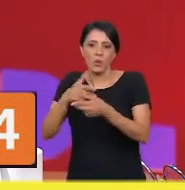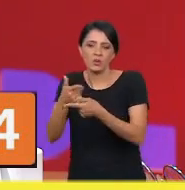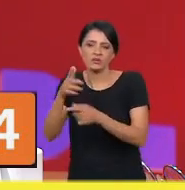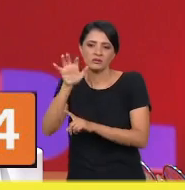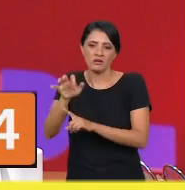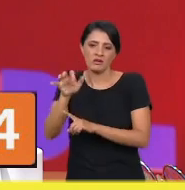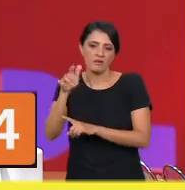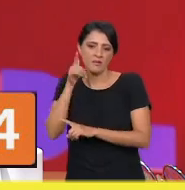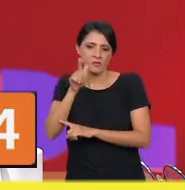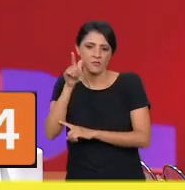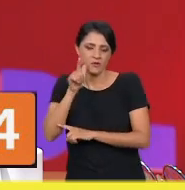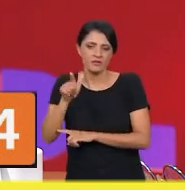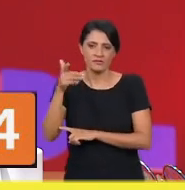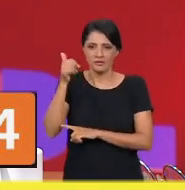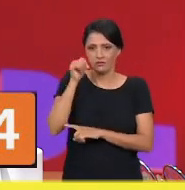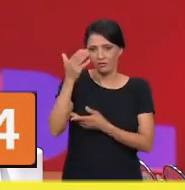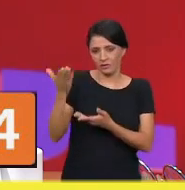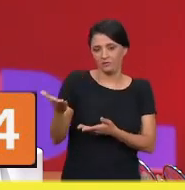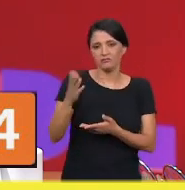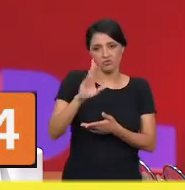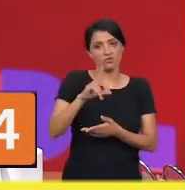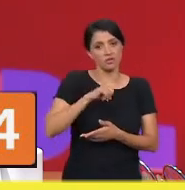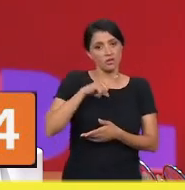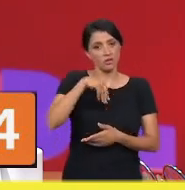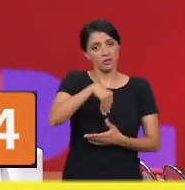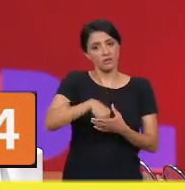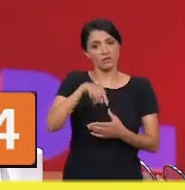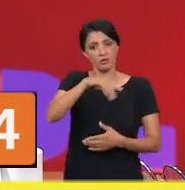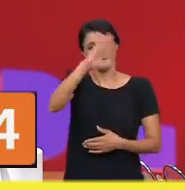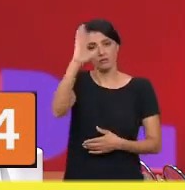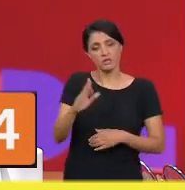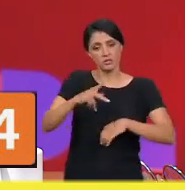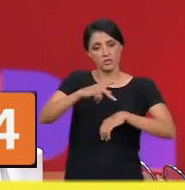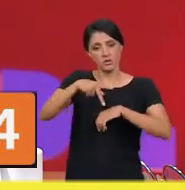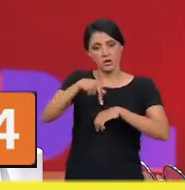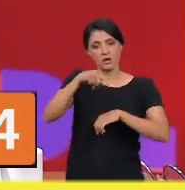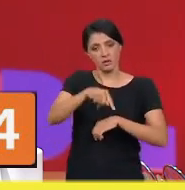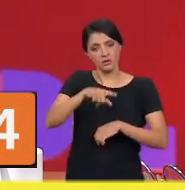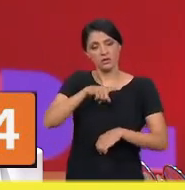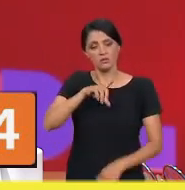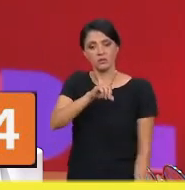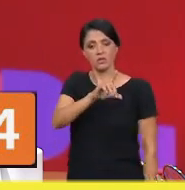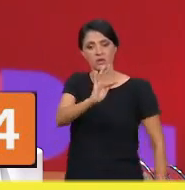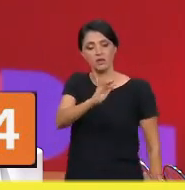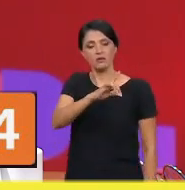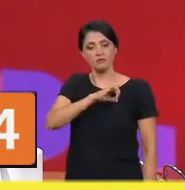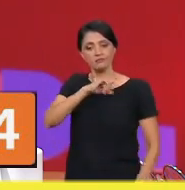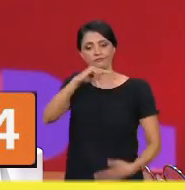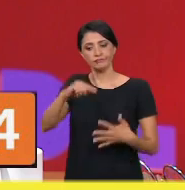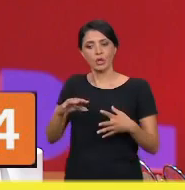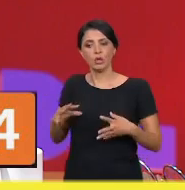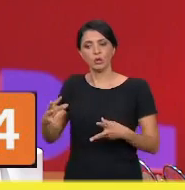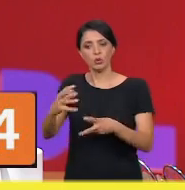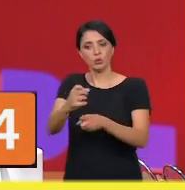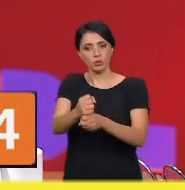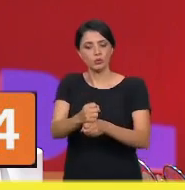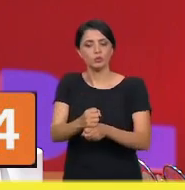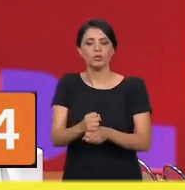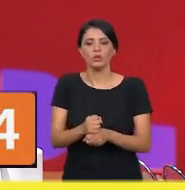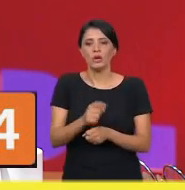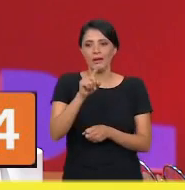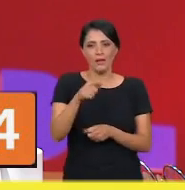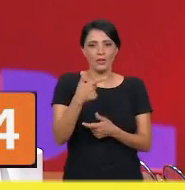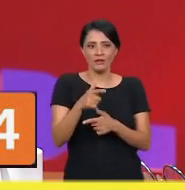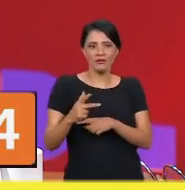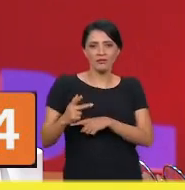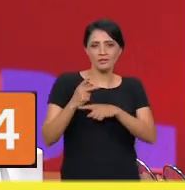isso ainda existe no Brasil hoje, aqui no Distrito Federal. Então, é uma junção disso tudo. Porque não queriam que elas seguissem